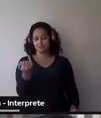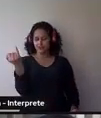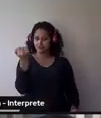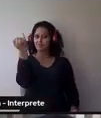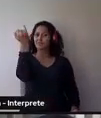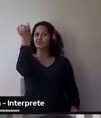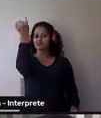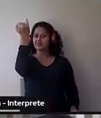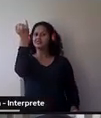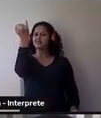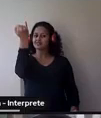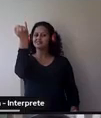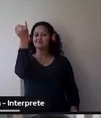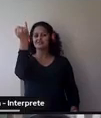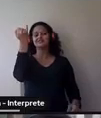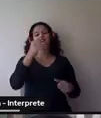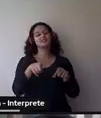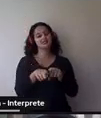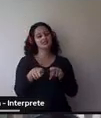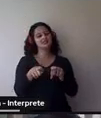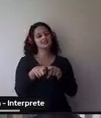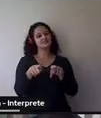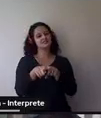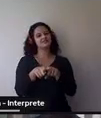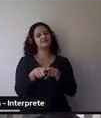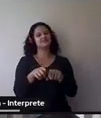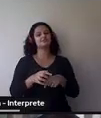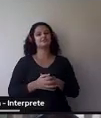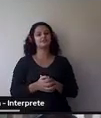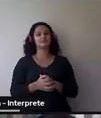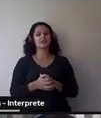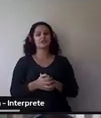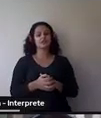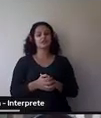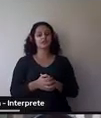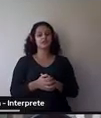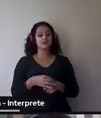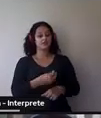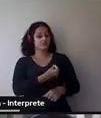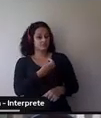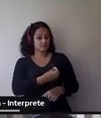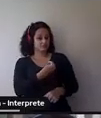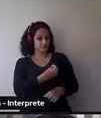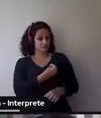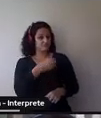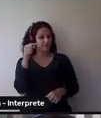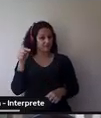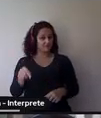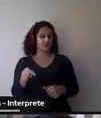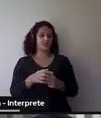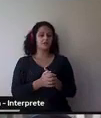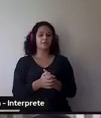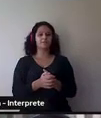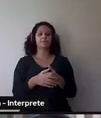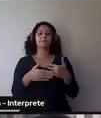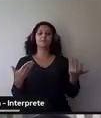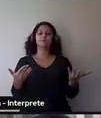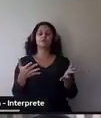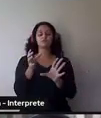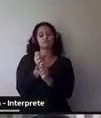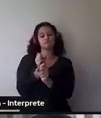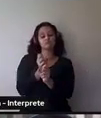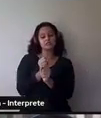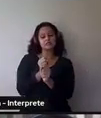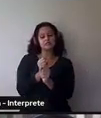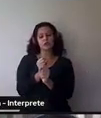também dos organismos que nela habitam. A estimativa da distribuição de fungos poroides para essa área ainda é